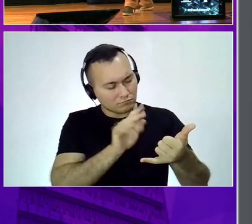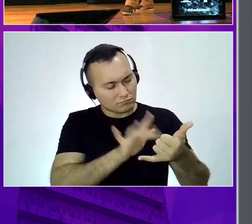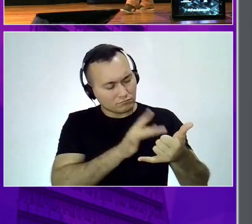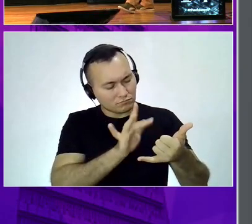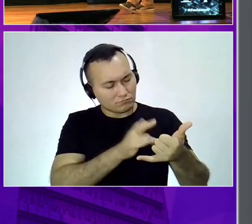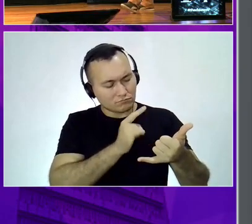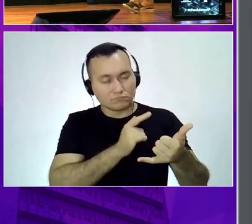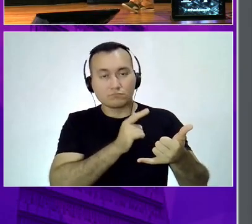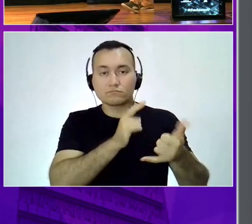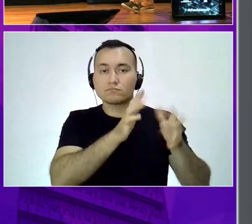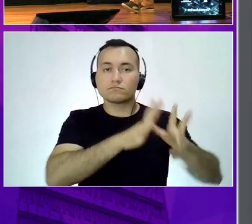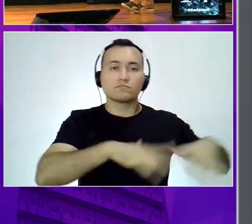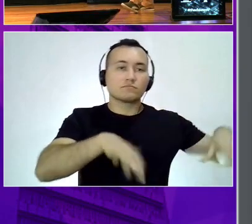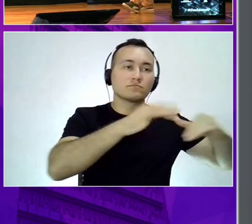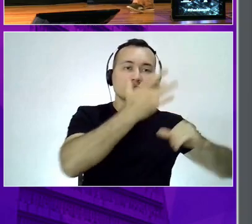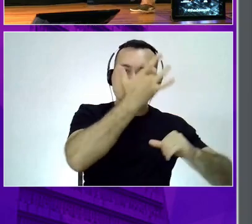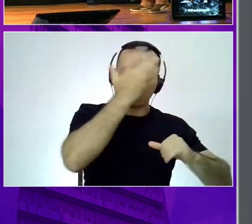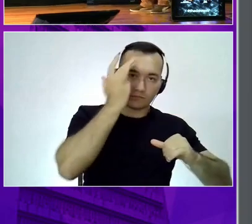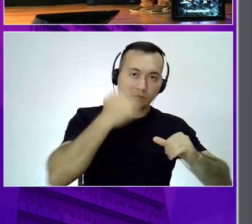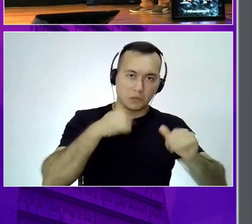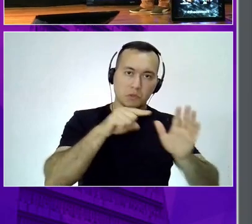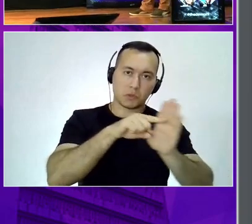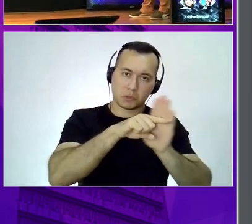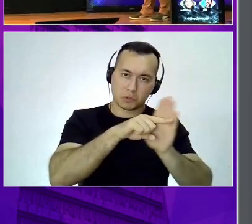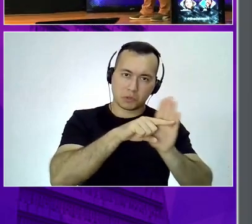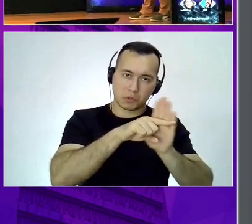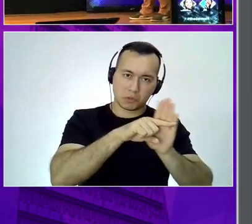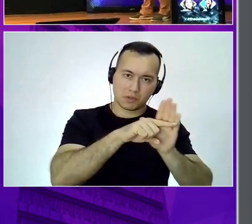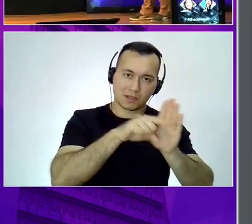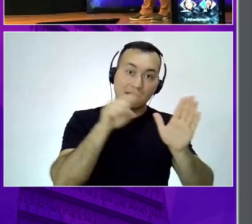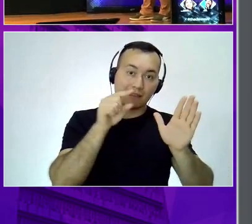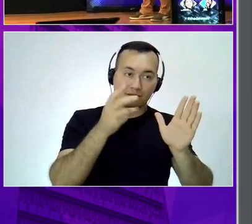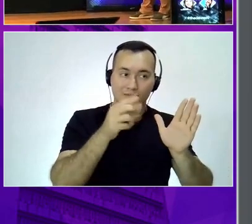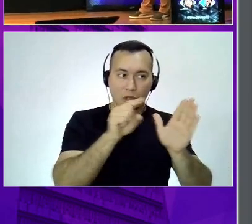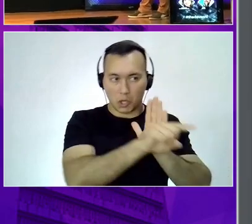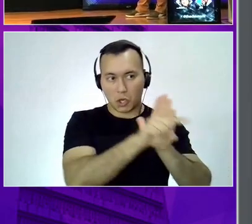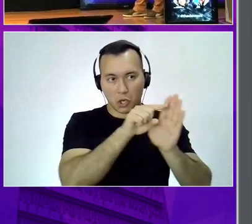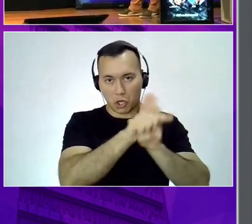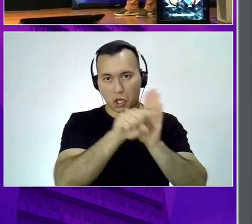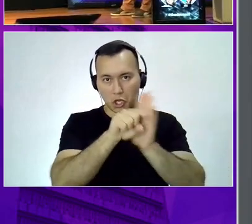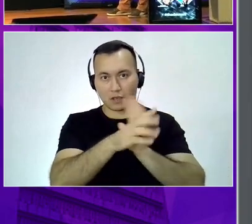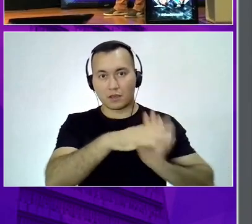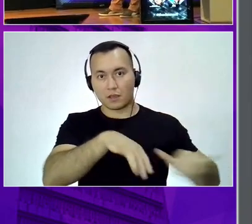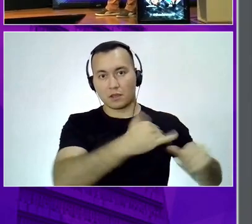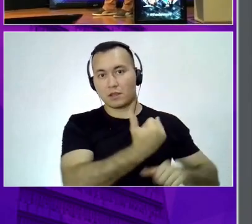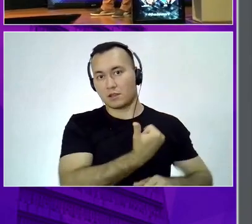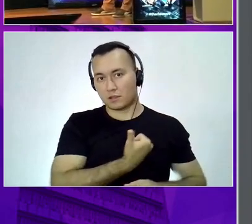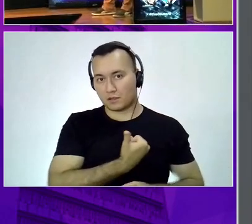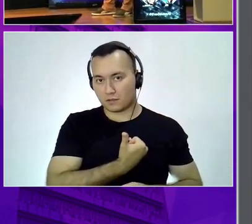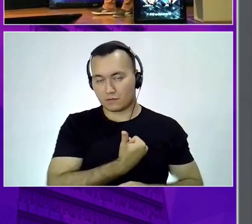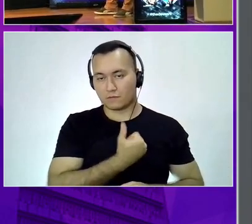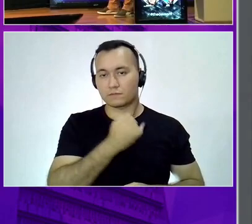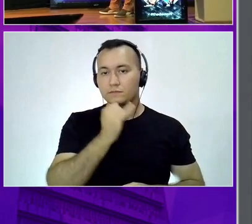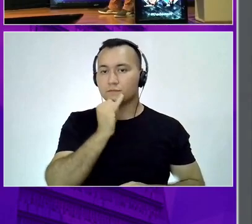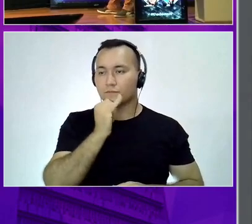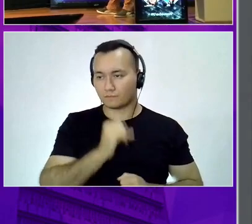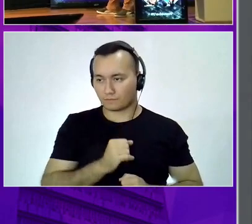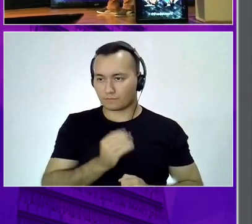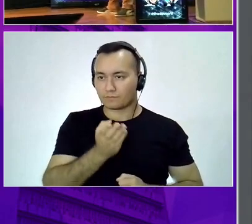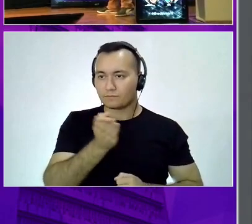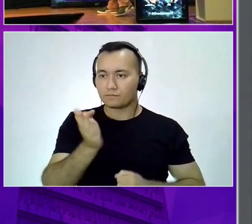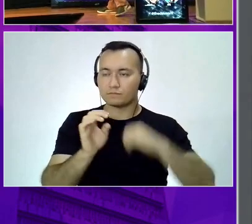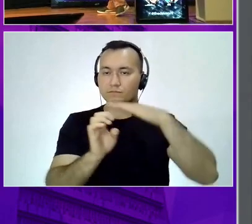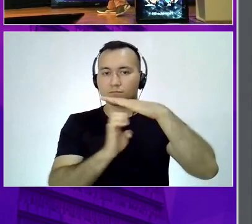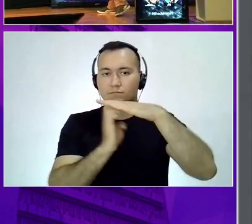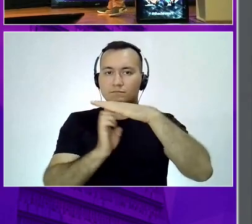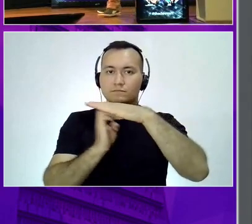As pessoas trouxeram que qual é a maior barreira, né, para o processo de mudança e melhoria nas empresas e equipes?